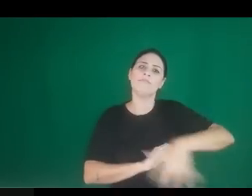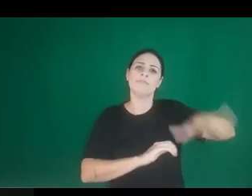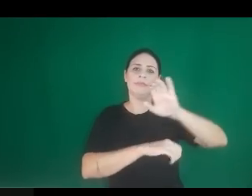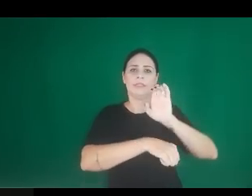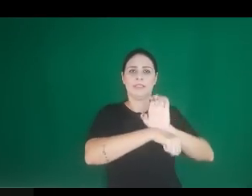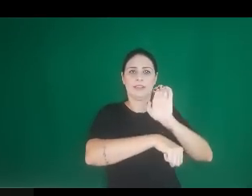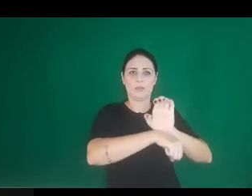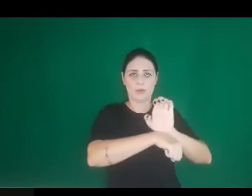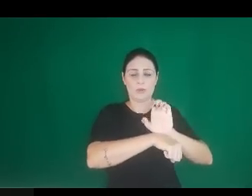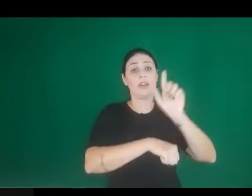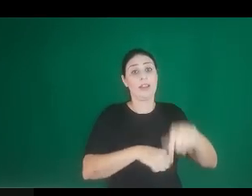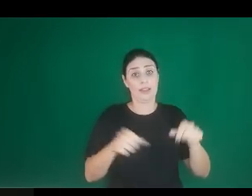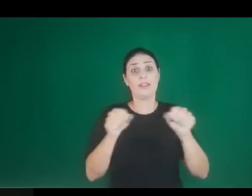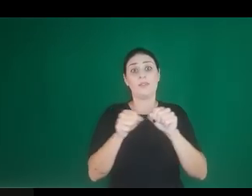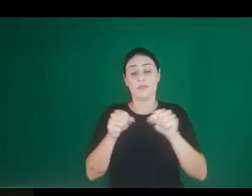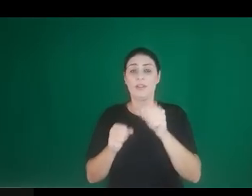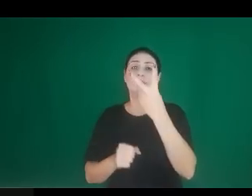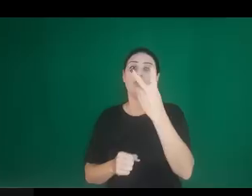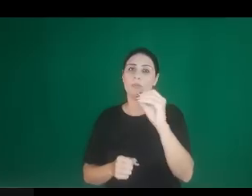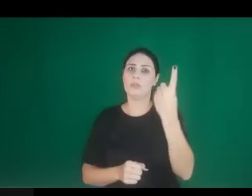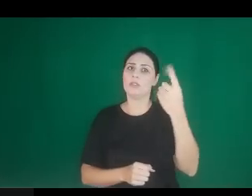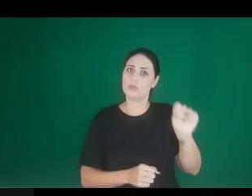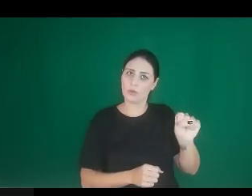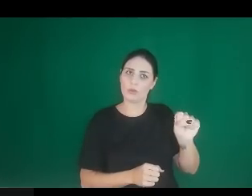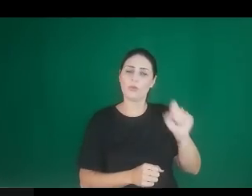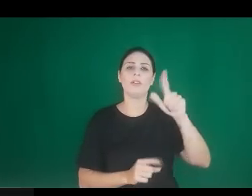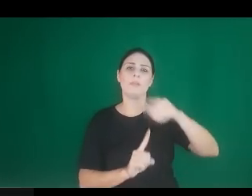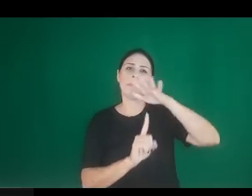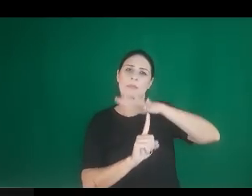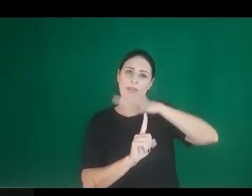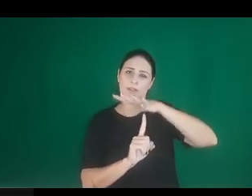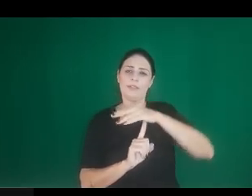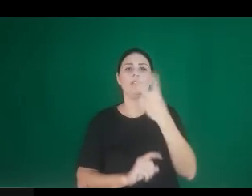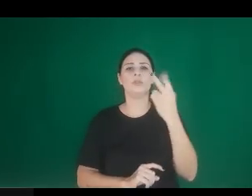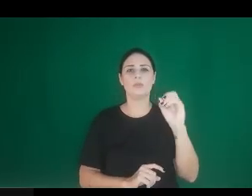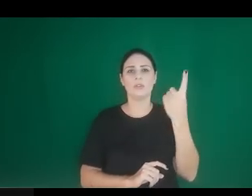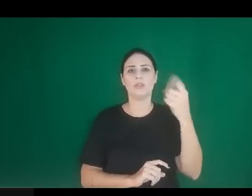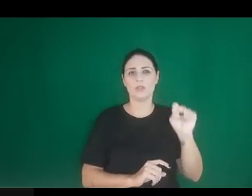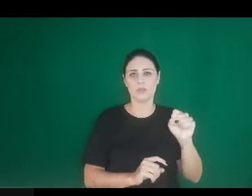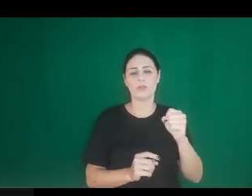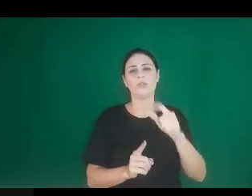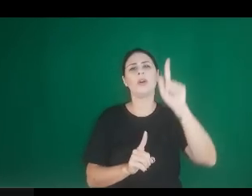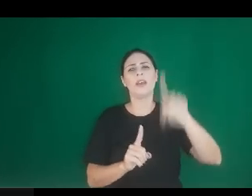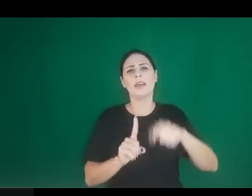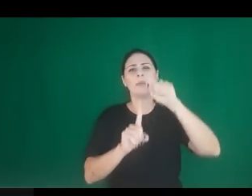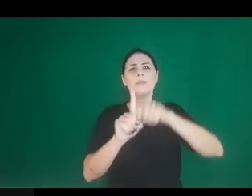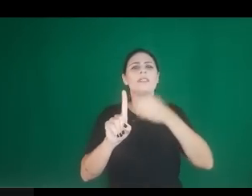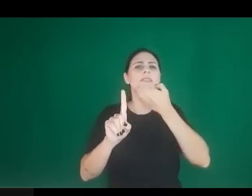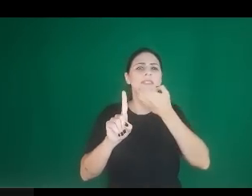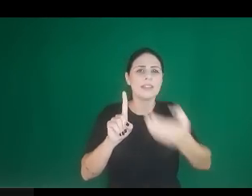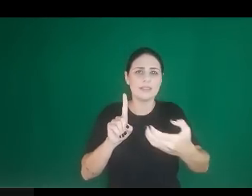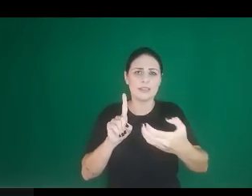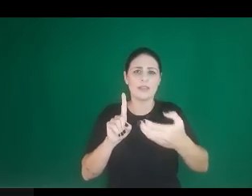nível estadual. E isso foi feito no ano de 2018. O Estado do Paraná trabalhou no ano de 2018, no final, em